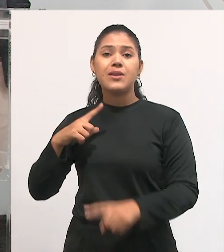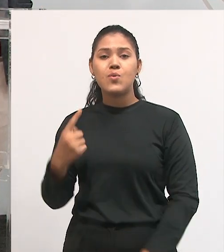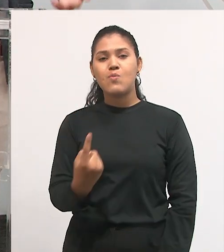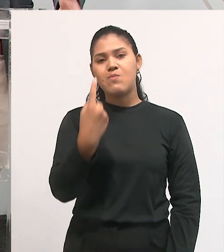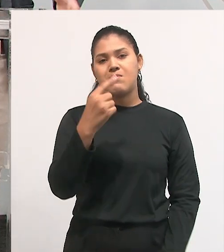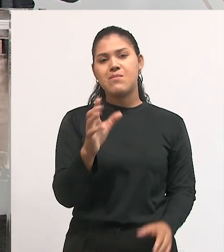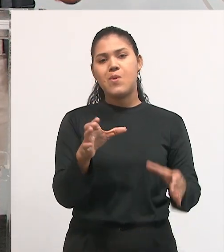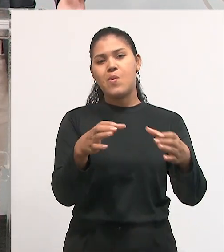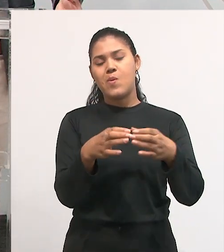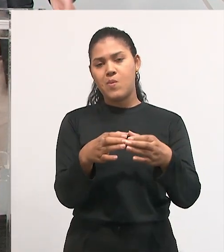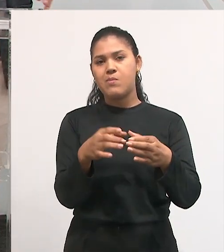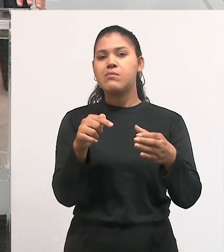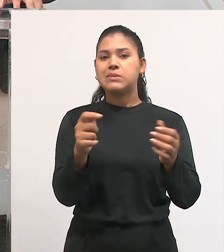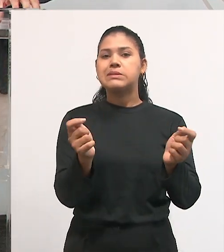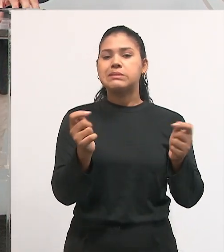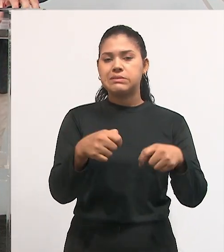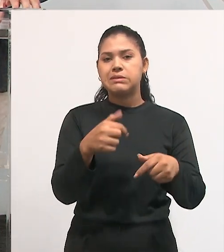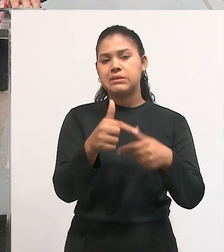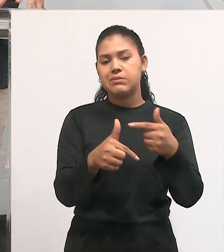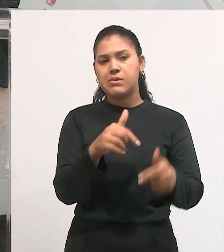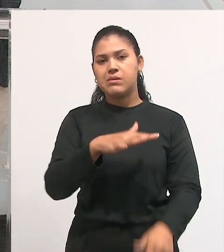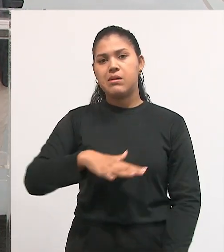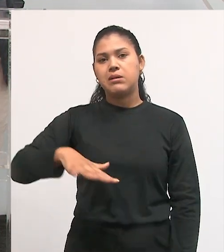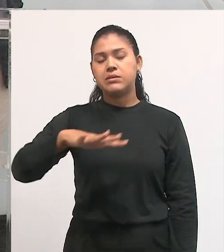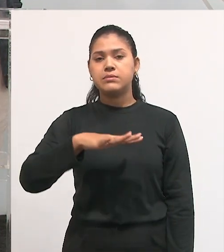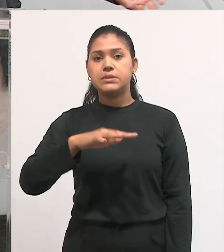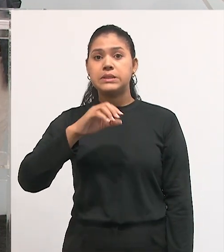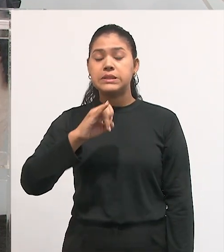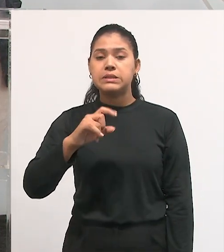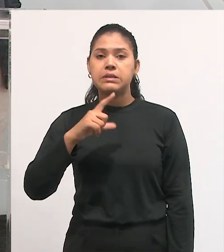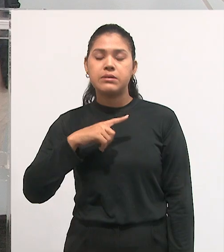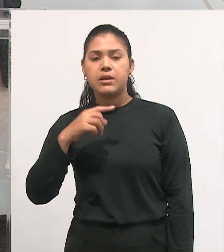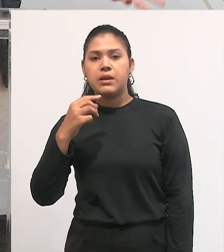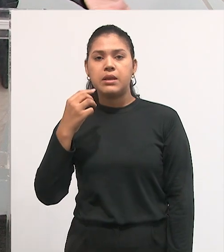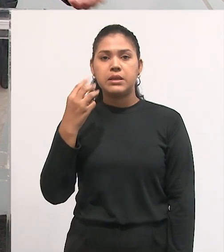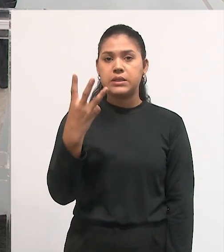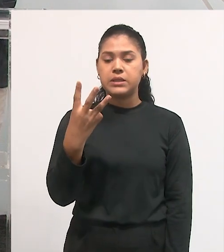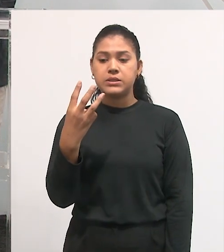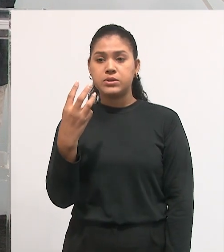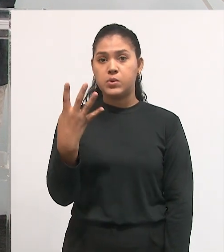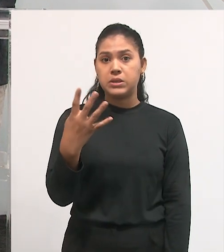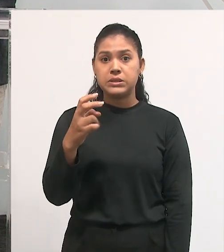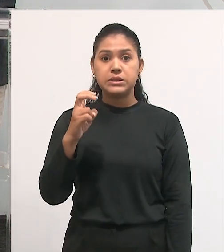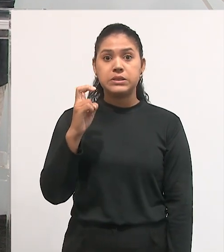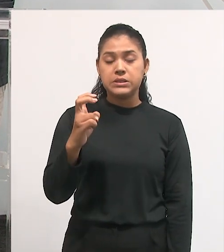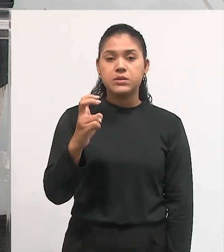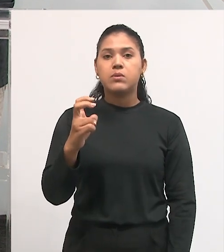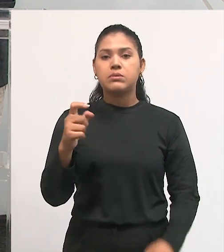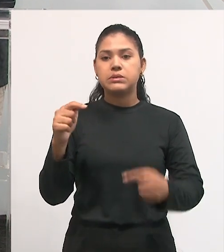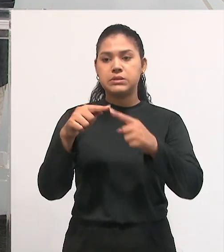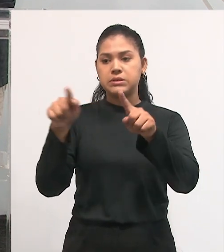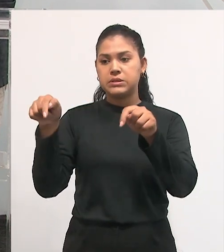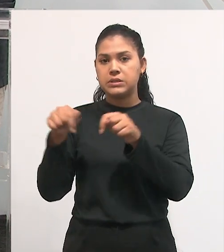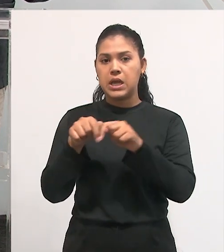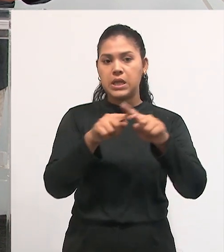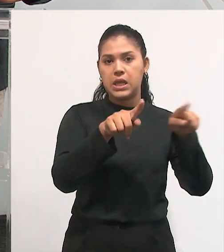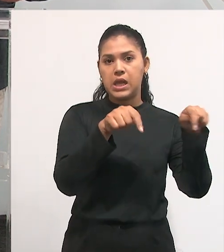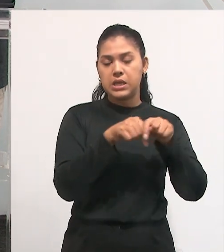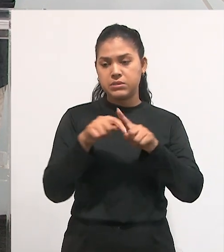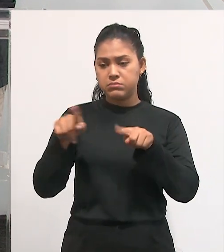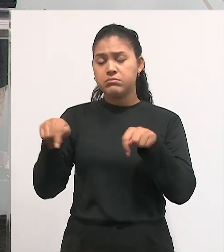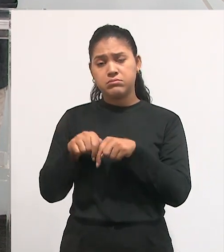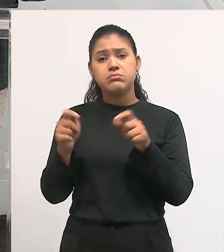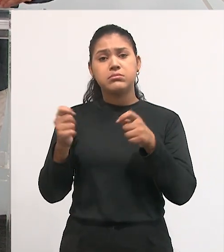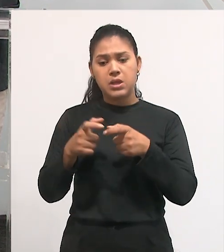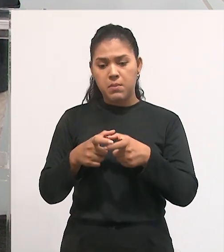pronta, preparada, qualificada para isso. Se tivéssemos 3, 4, 5, a nossa capacidade poderia se expandir,